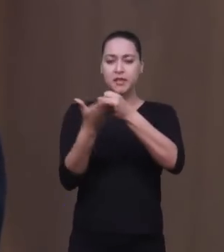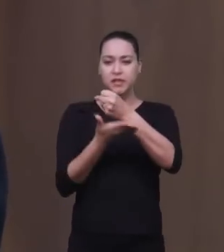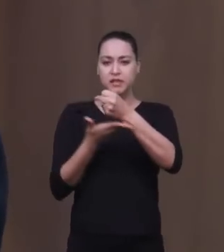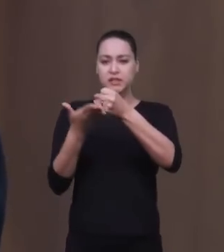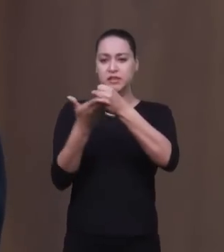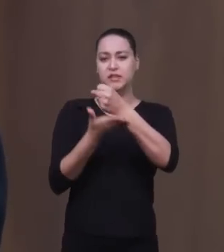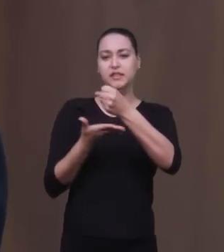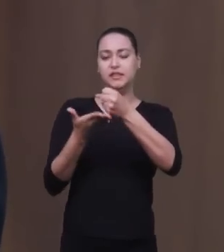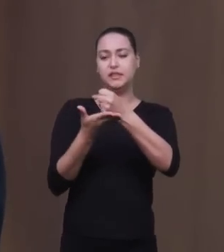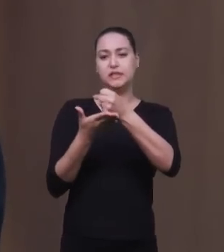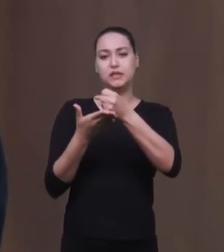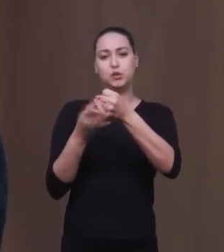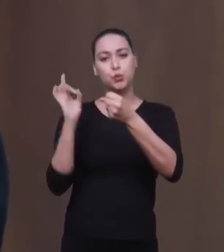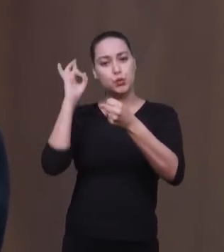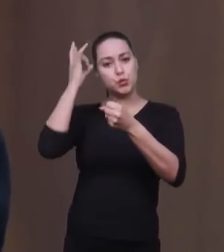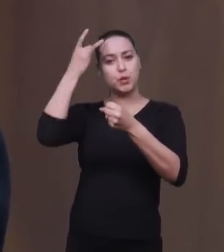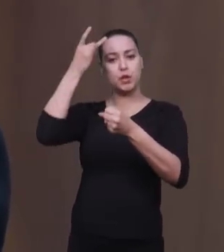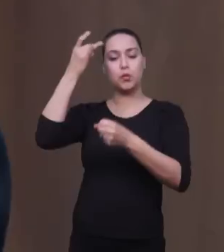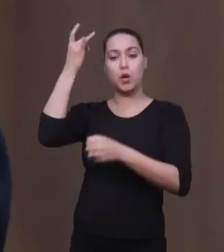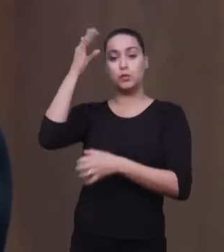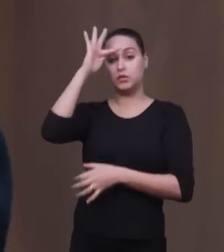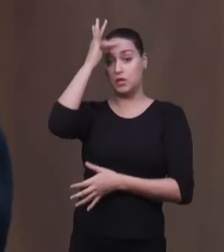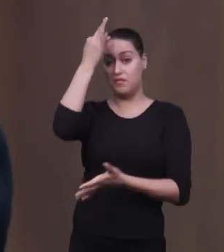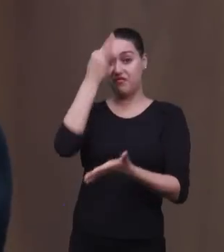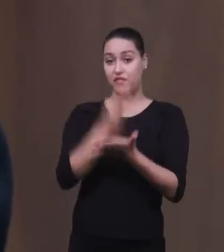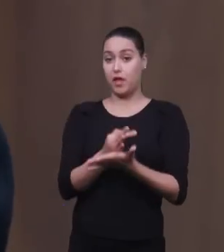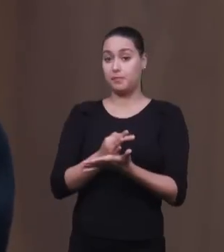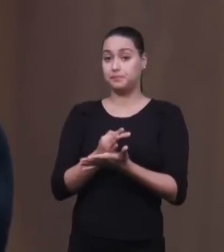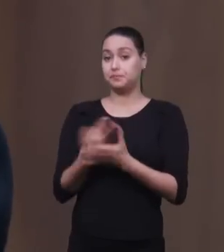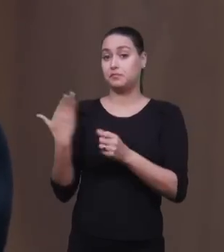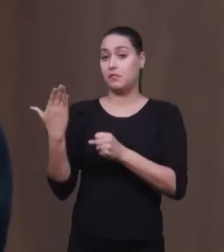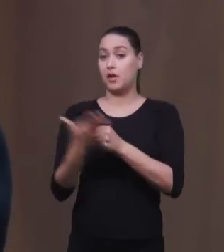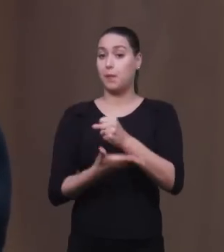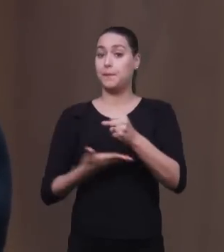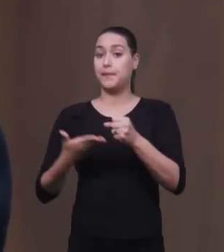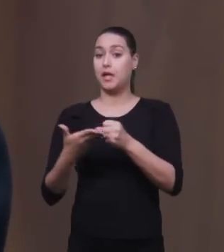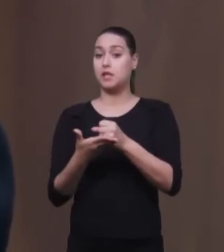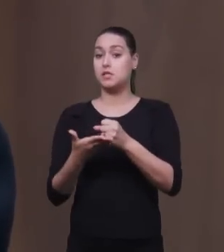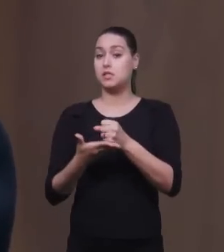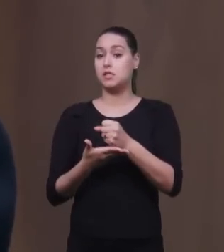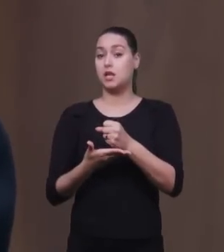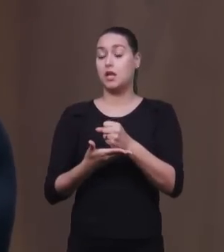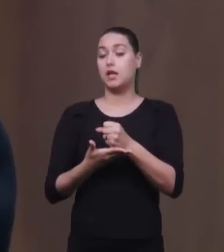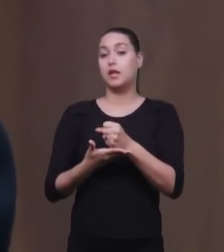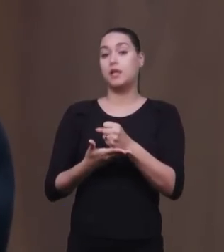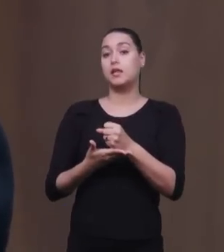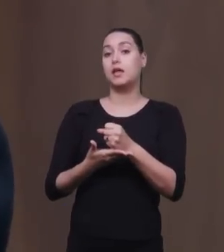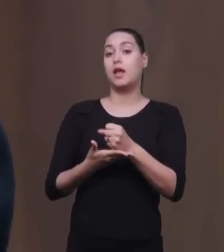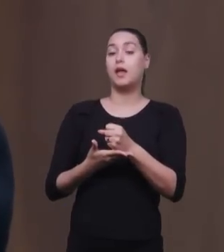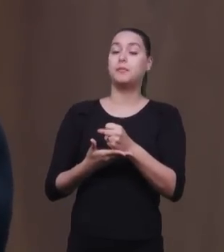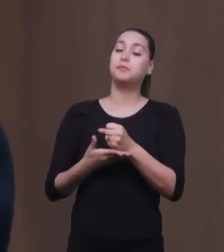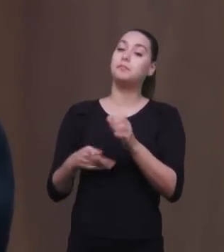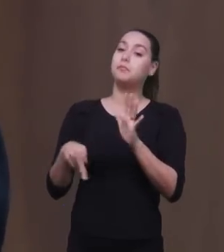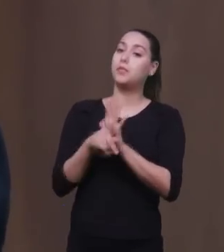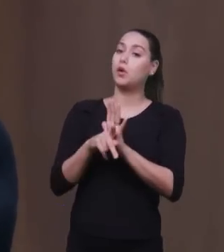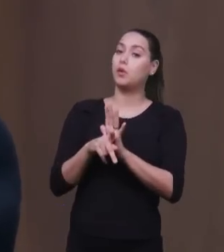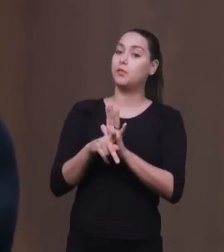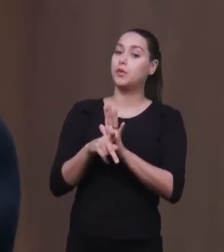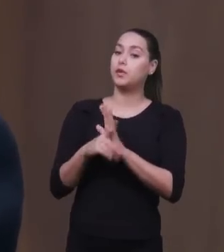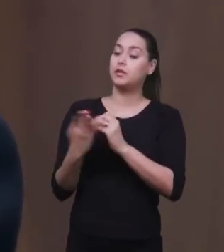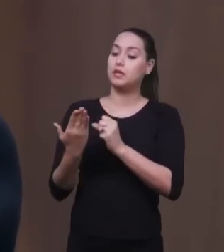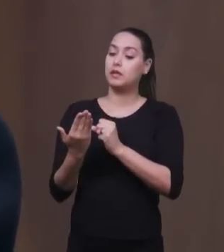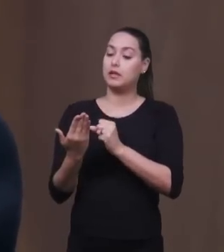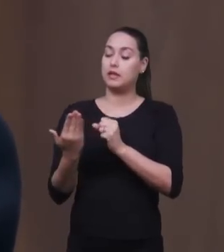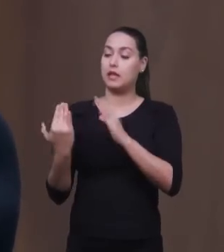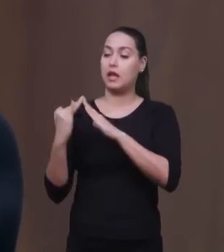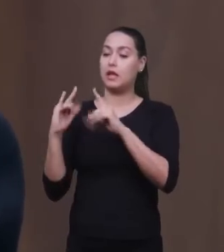base mesmo, no sentido espiritual da fé, é uma base que é o fundamento da obra de Deus. Esse fundamento